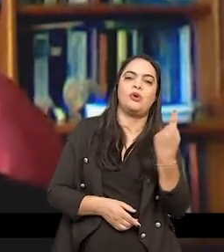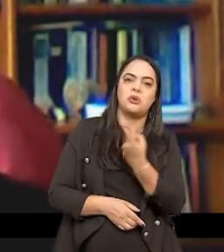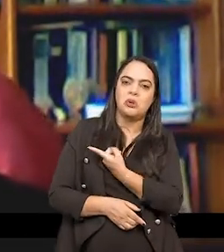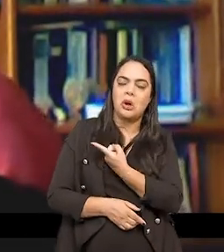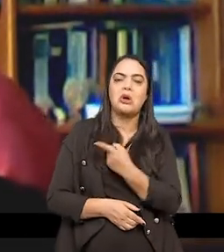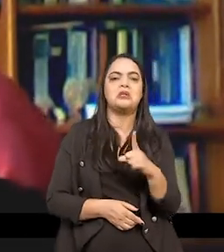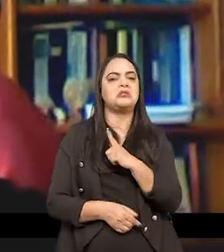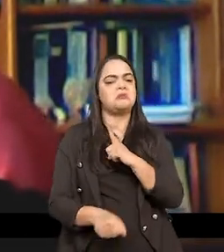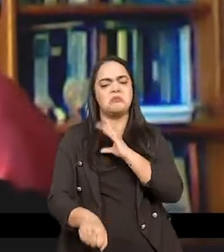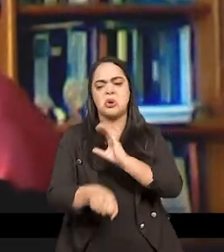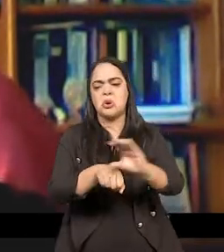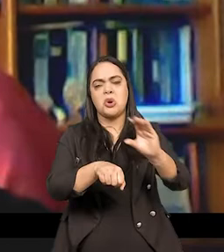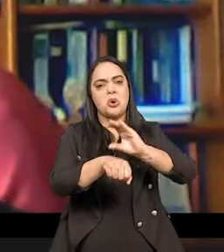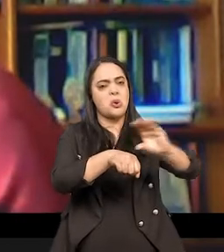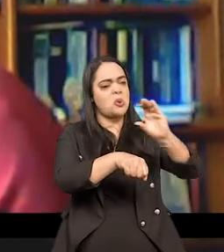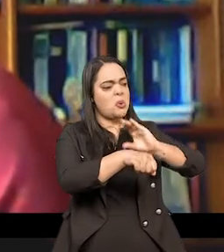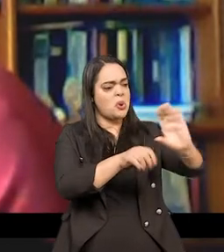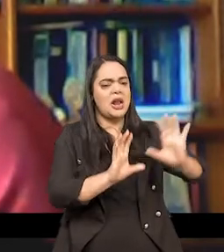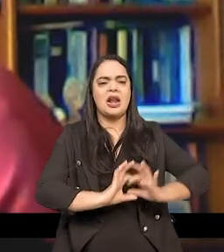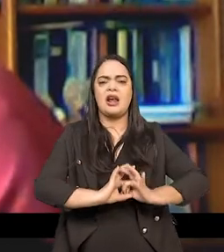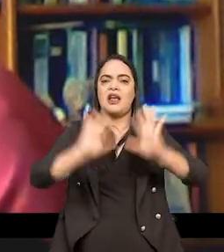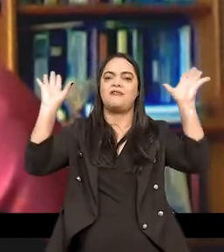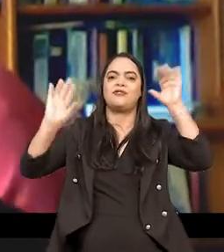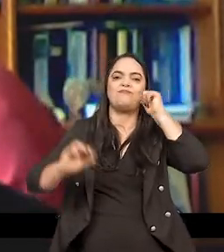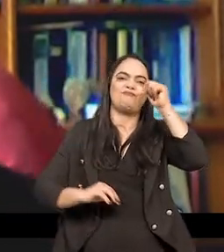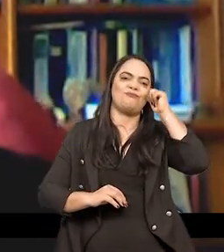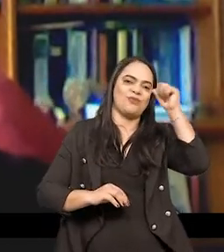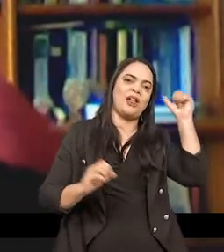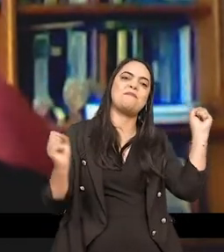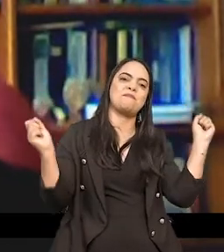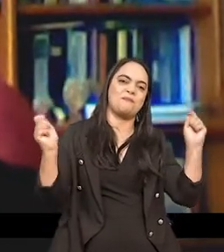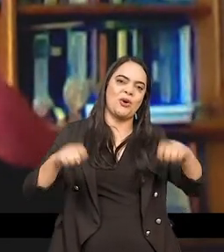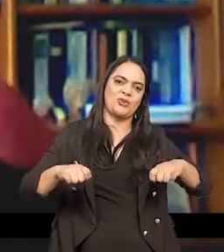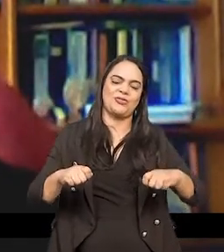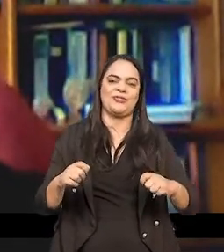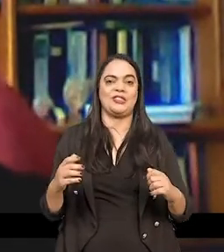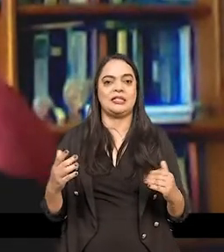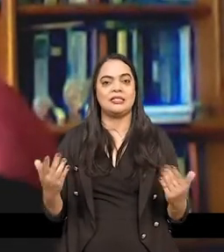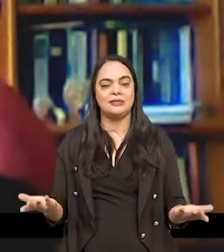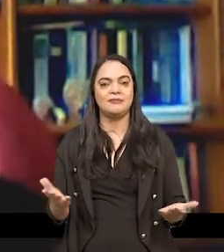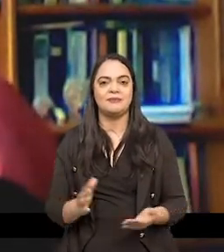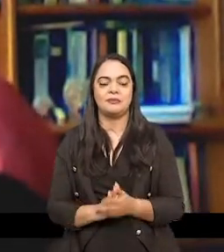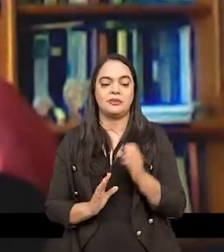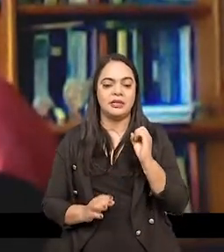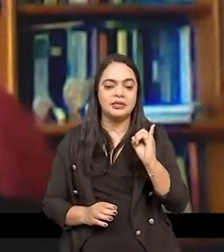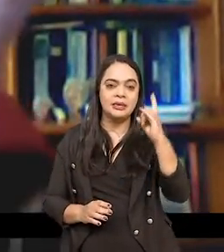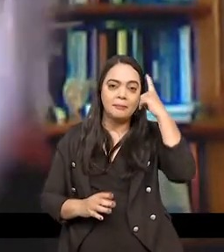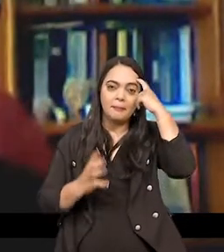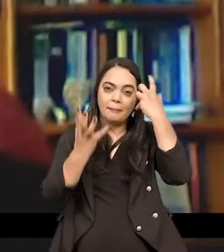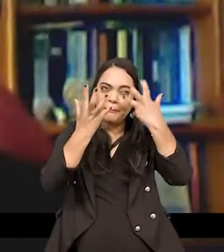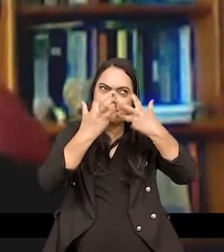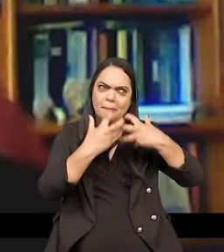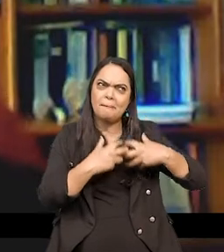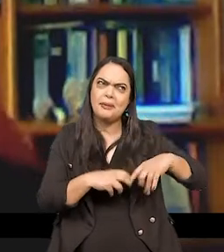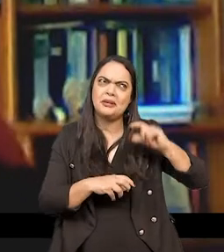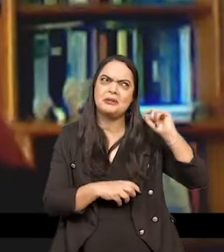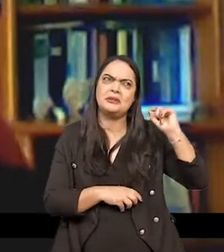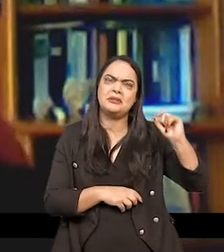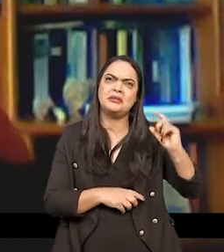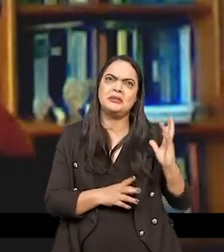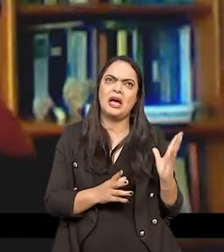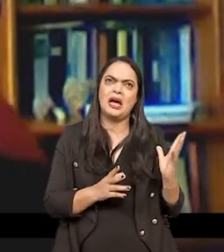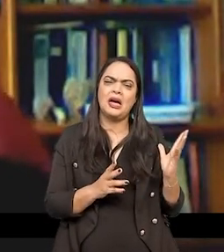os cursos disponíveis. E se a gente olhar um pouquinho mais, tentando fazer esse